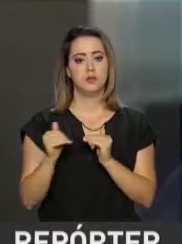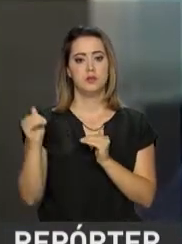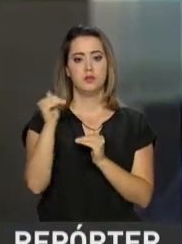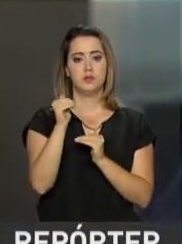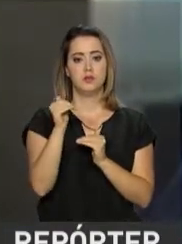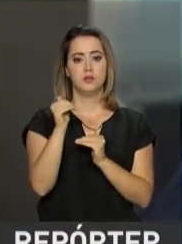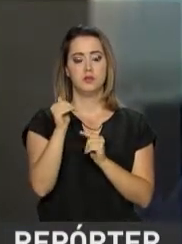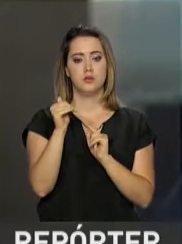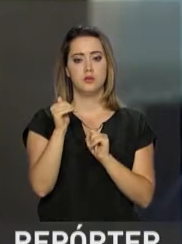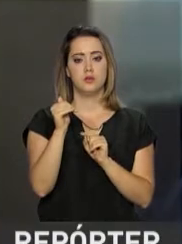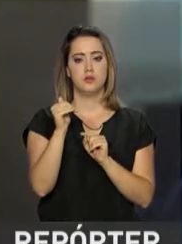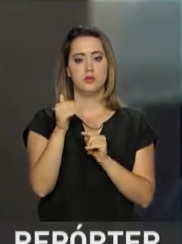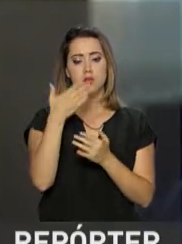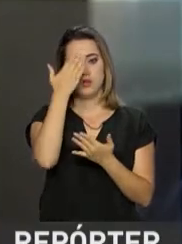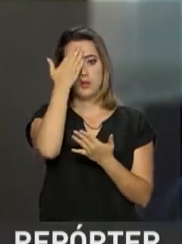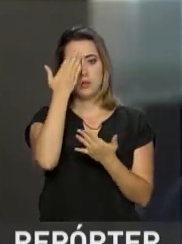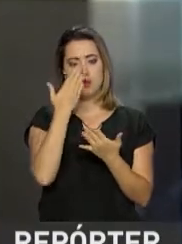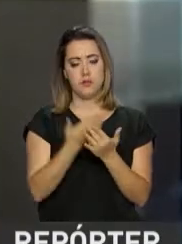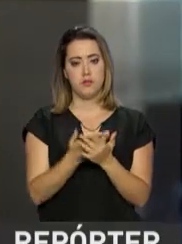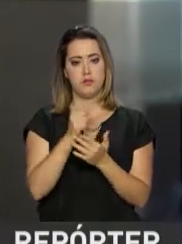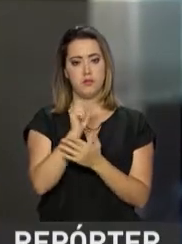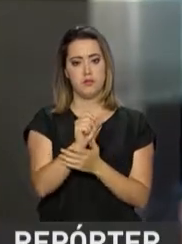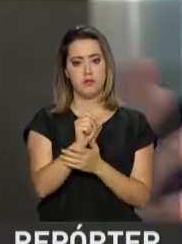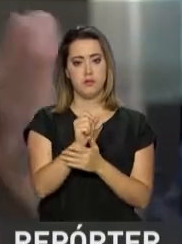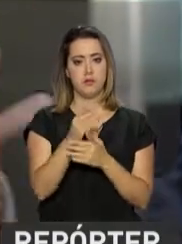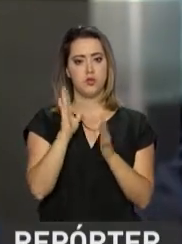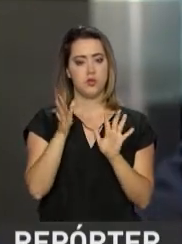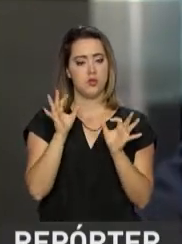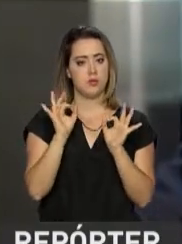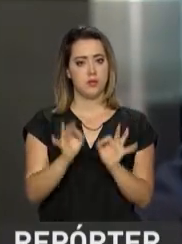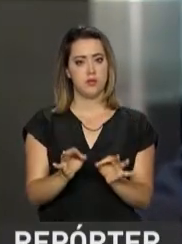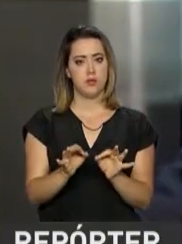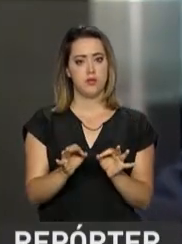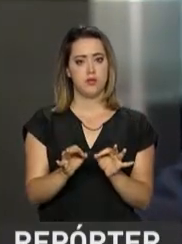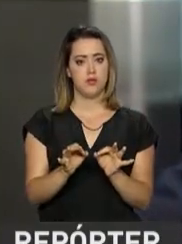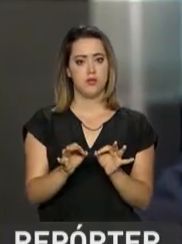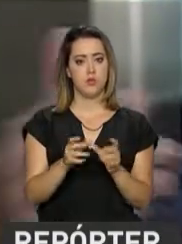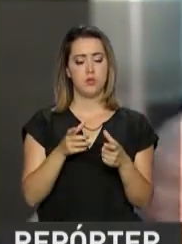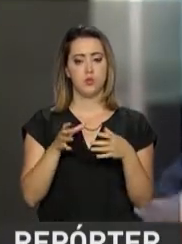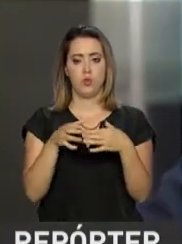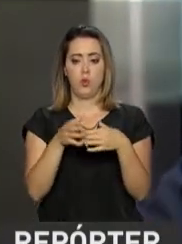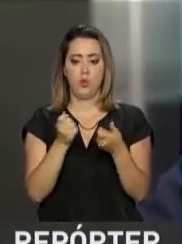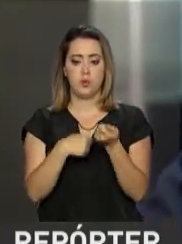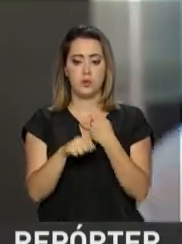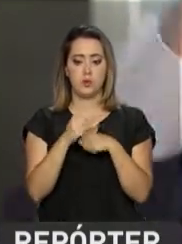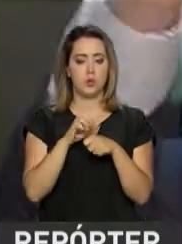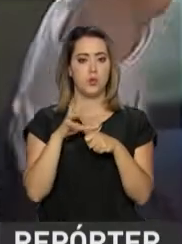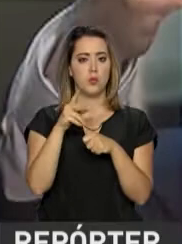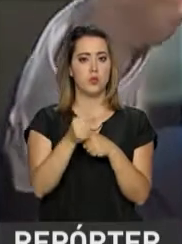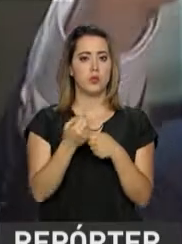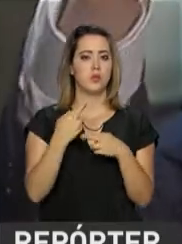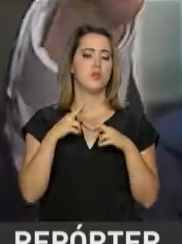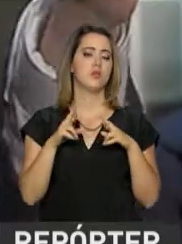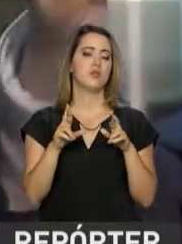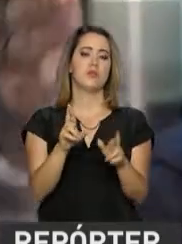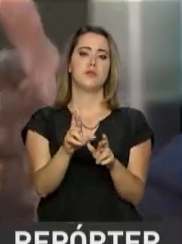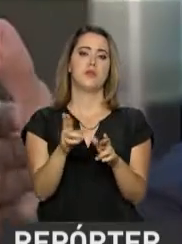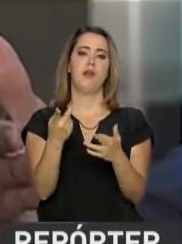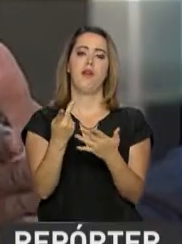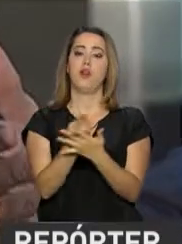de da confiança imediata quer dizer os agentes econômicos todos não esperam